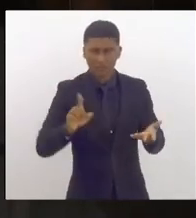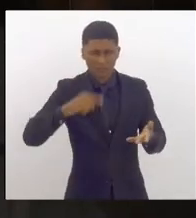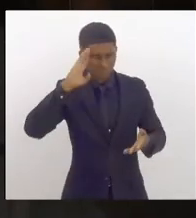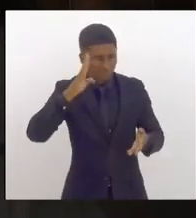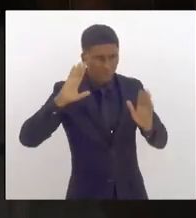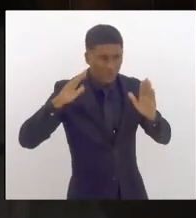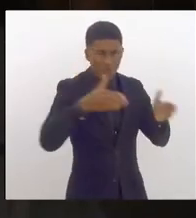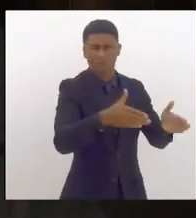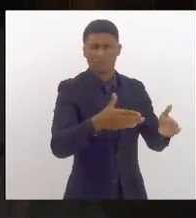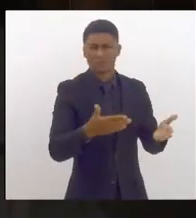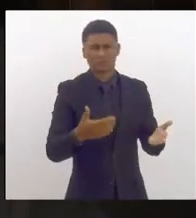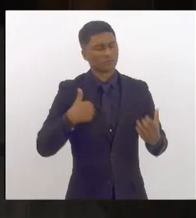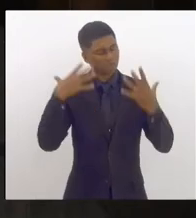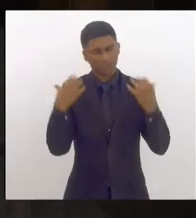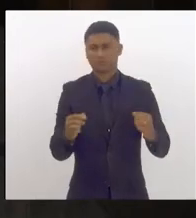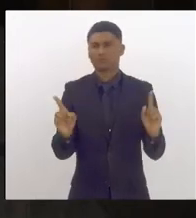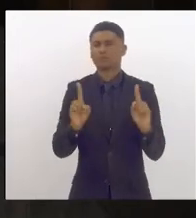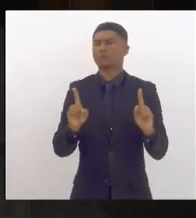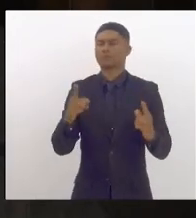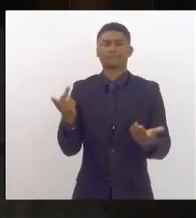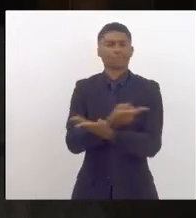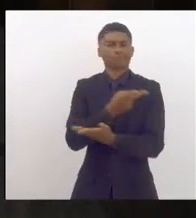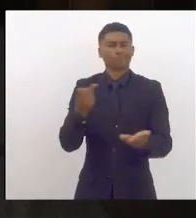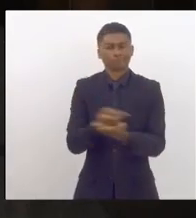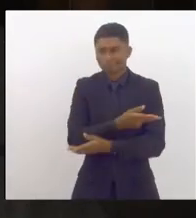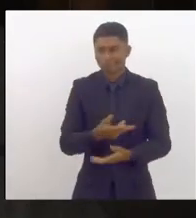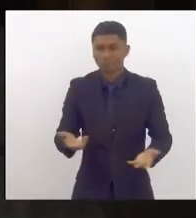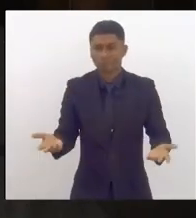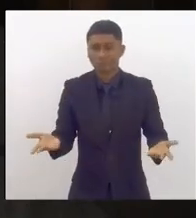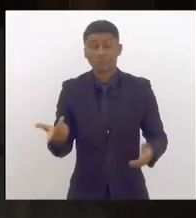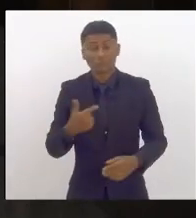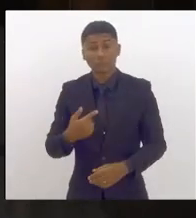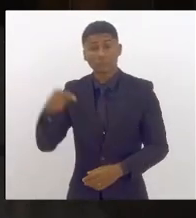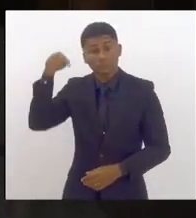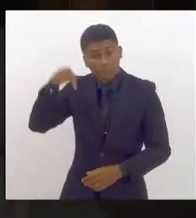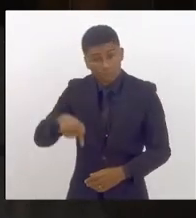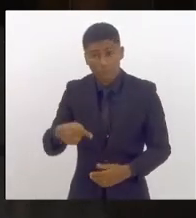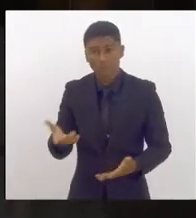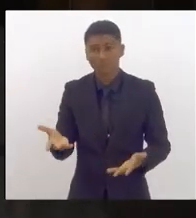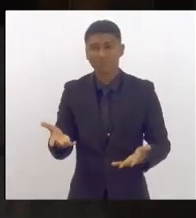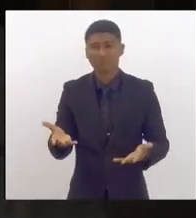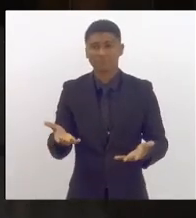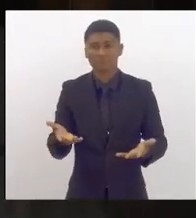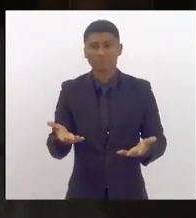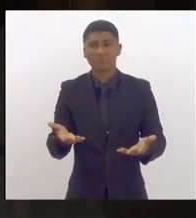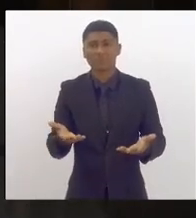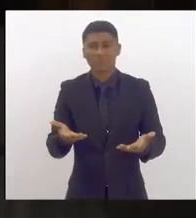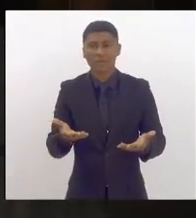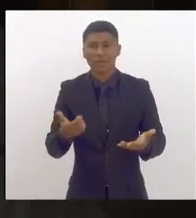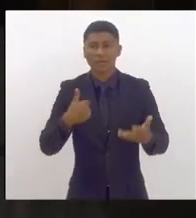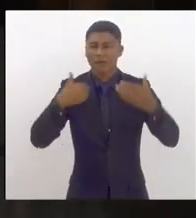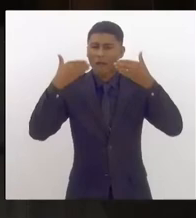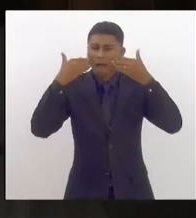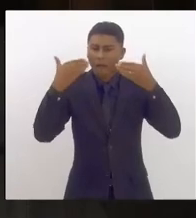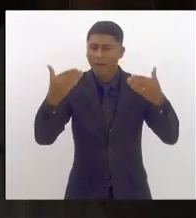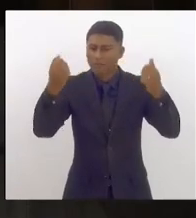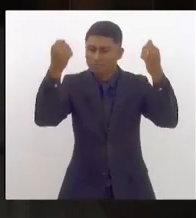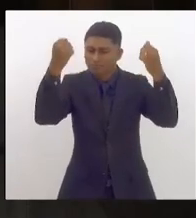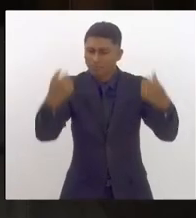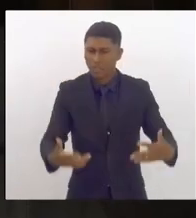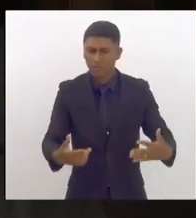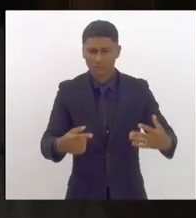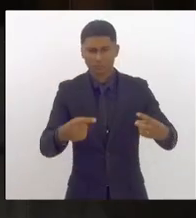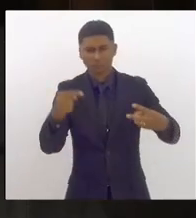é inaceitável então aqui eu faço um uma amostra aleatória ou